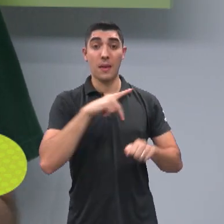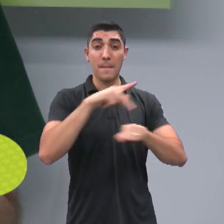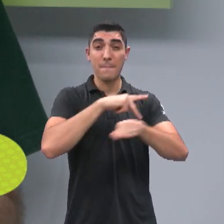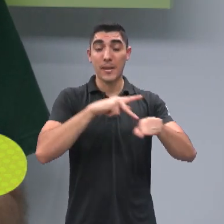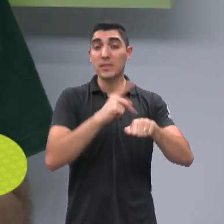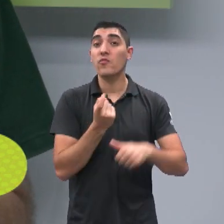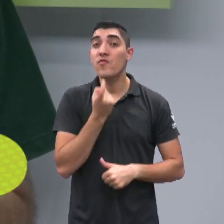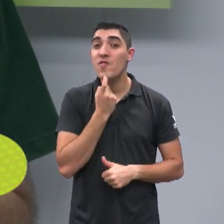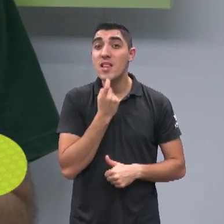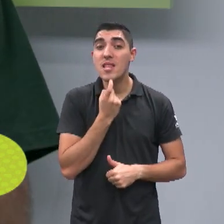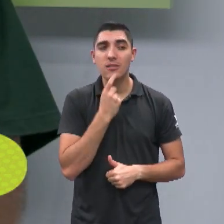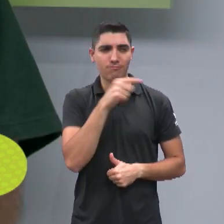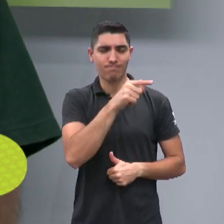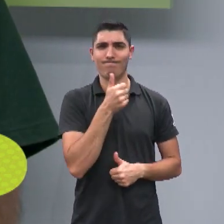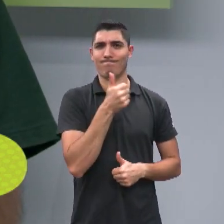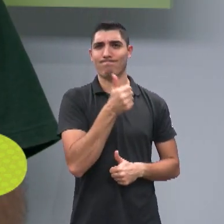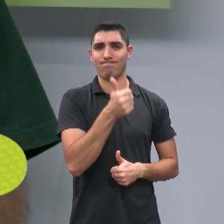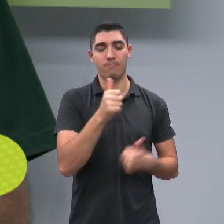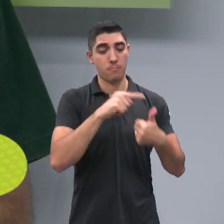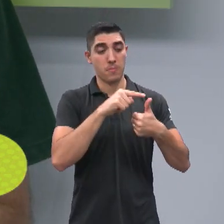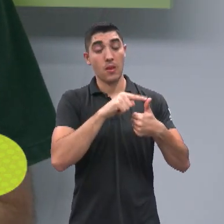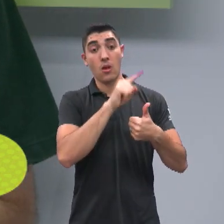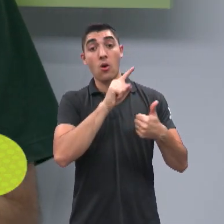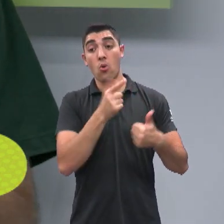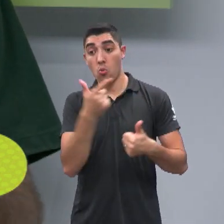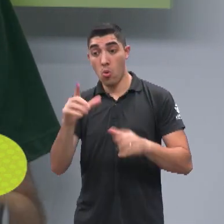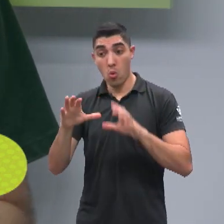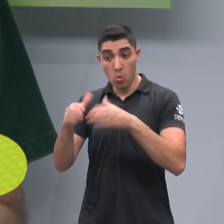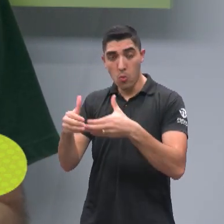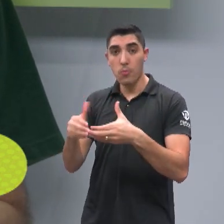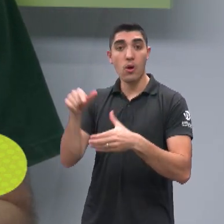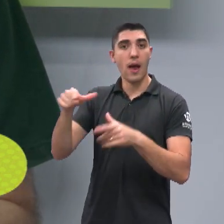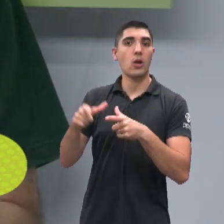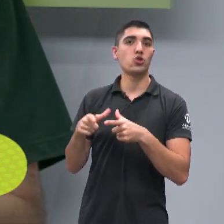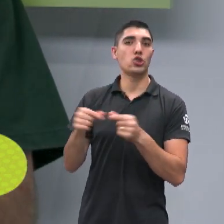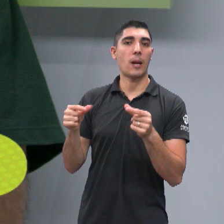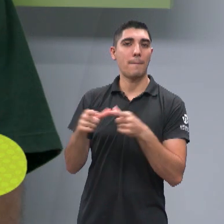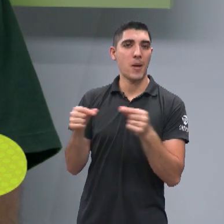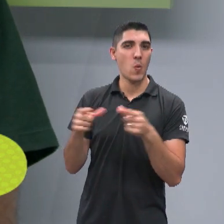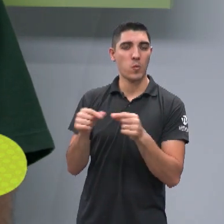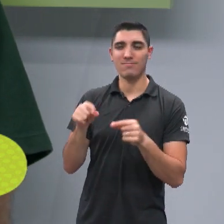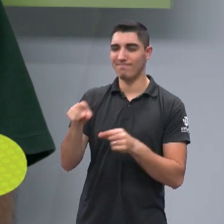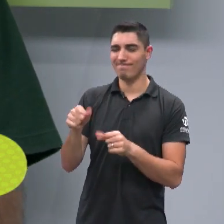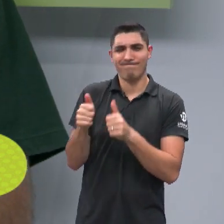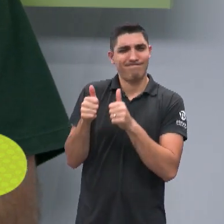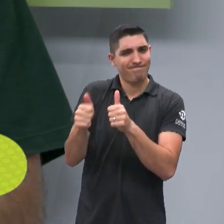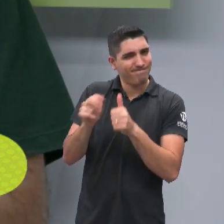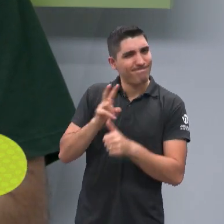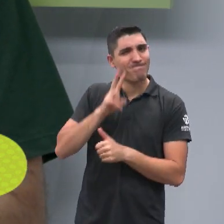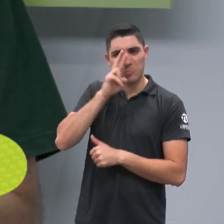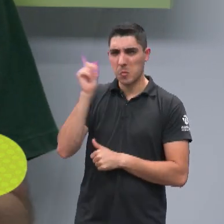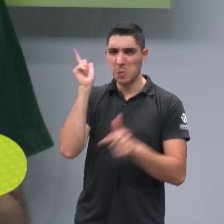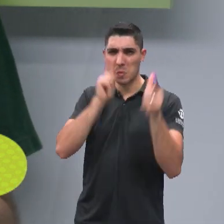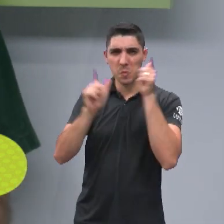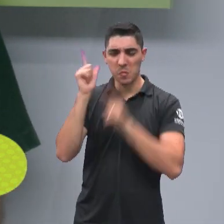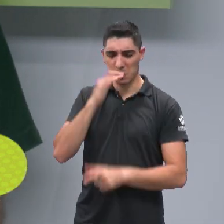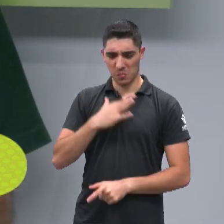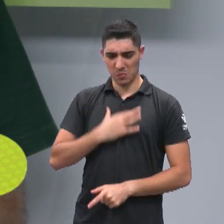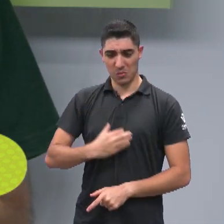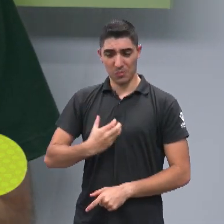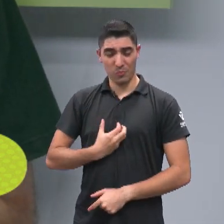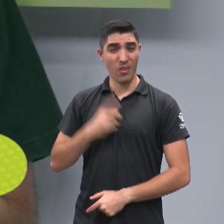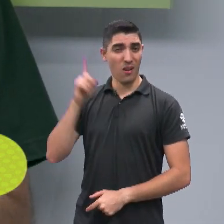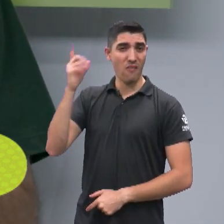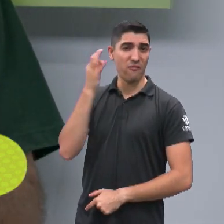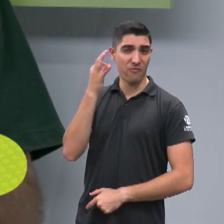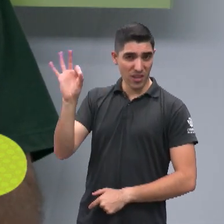Finlândia, e no outro grupo tem o Japão, que é a base da seleção japonesa, medalhista olímpica em Paris, e também o